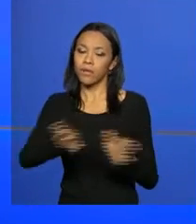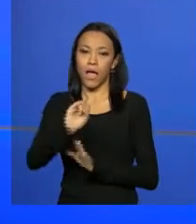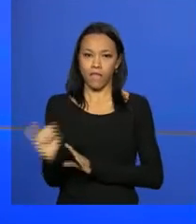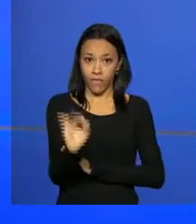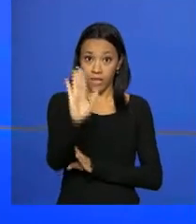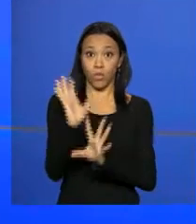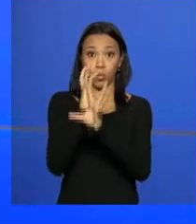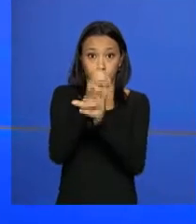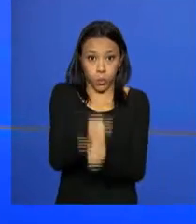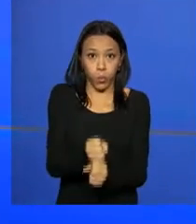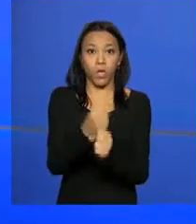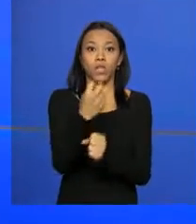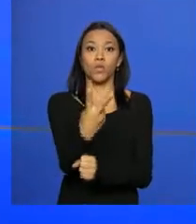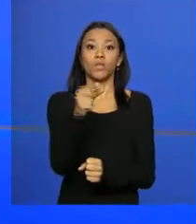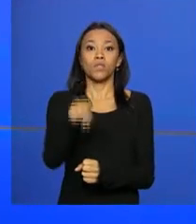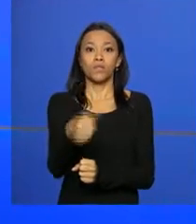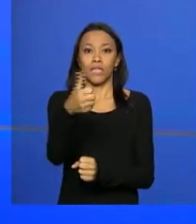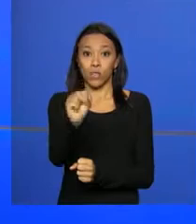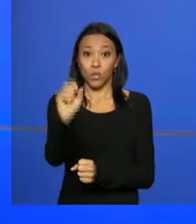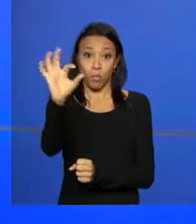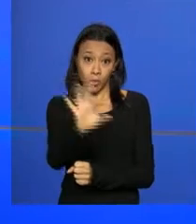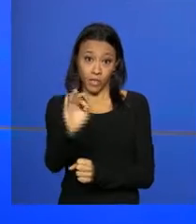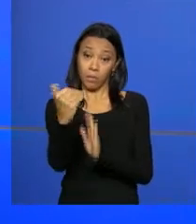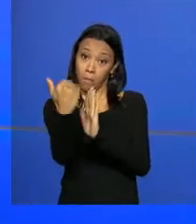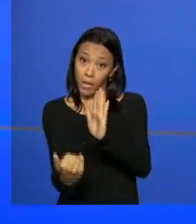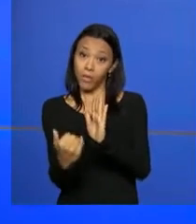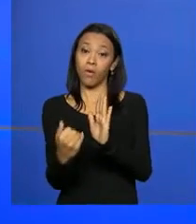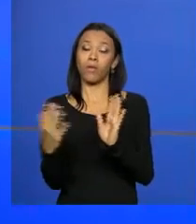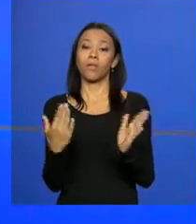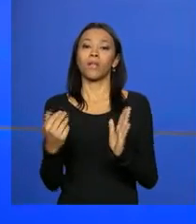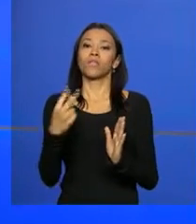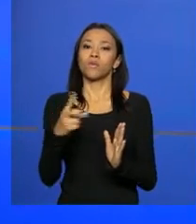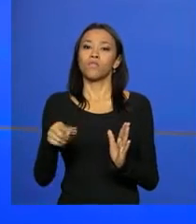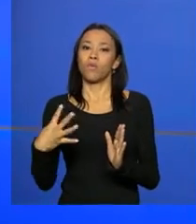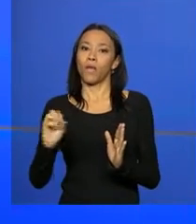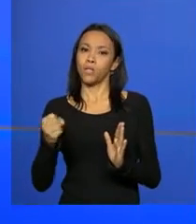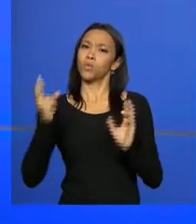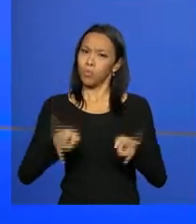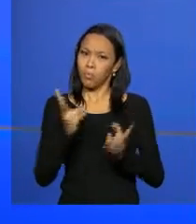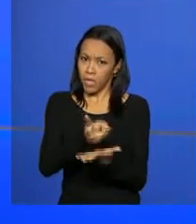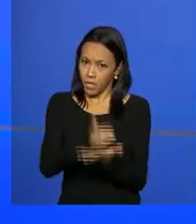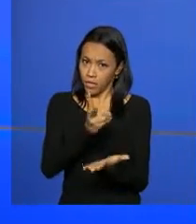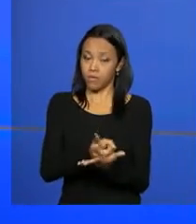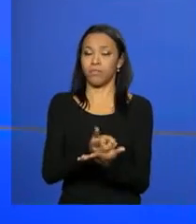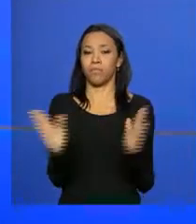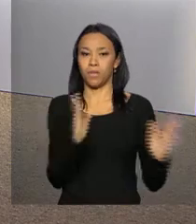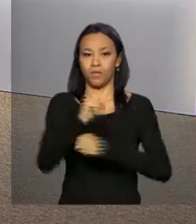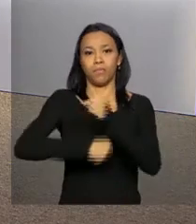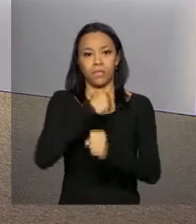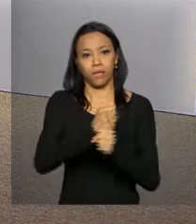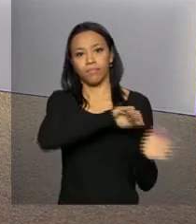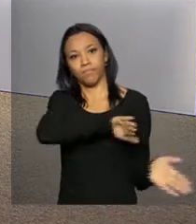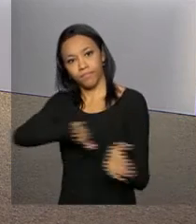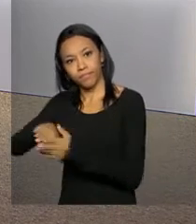de 2,18%, menor que os 2,48% registrados no mesmo período do ano passado.